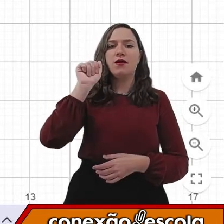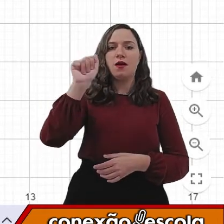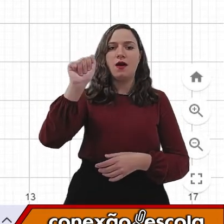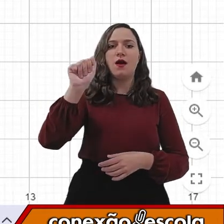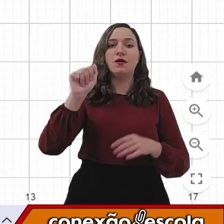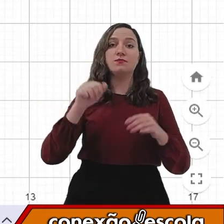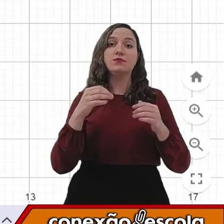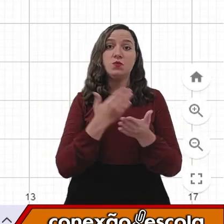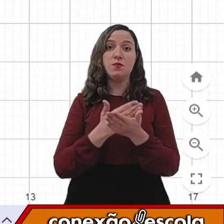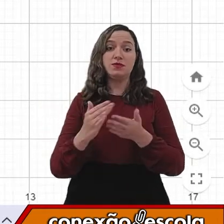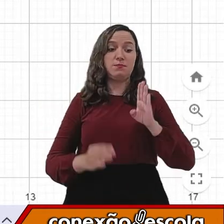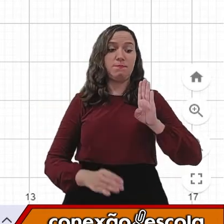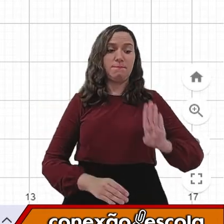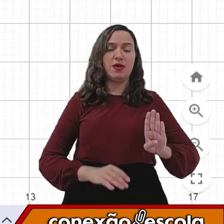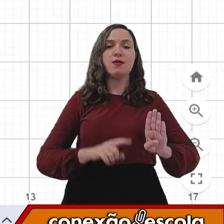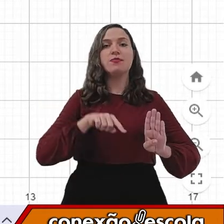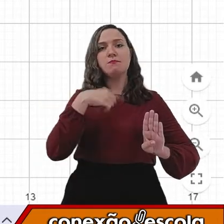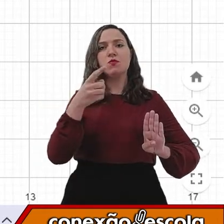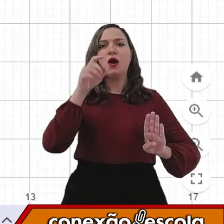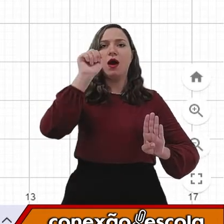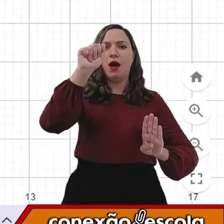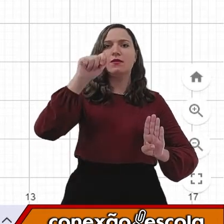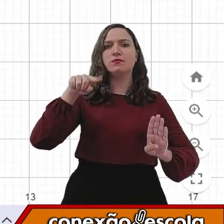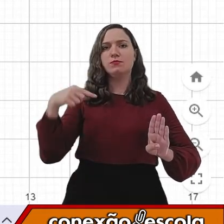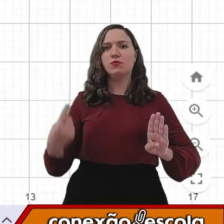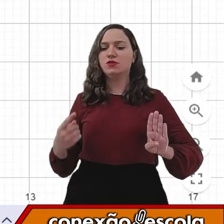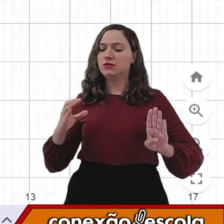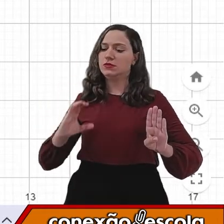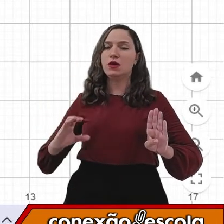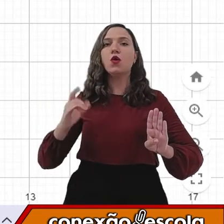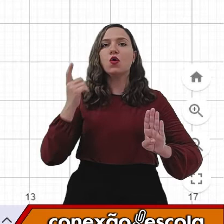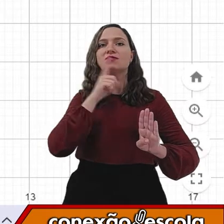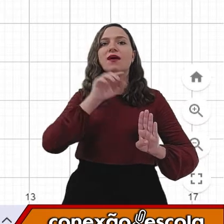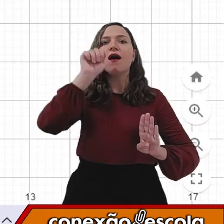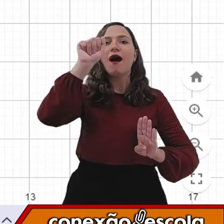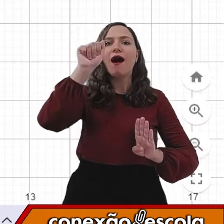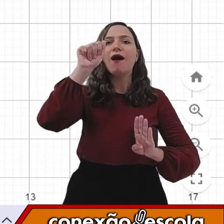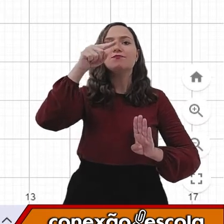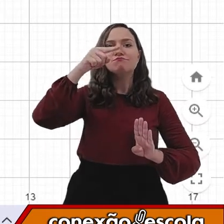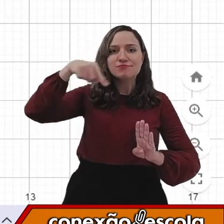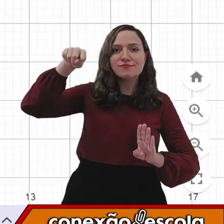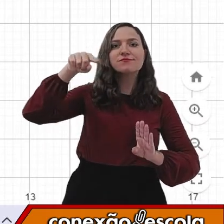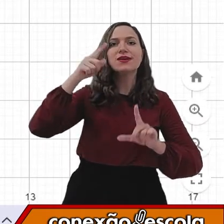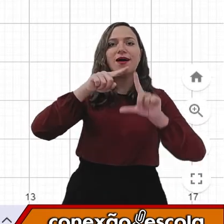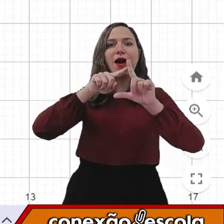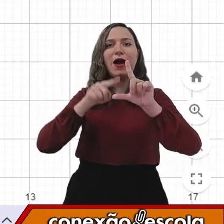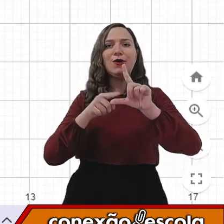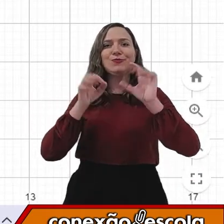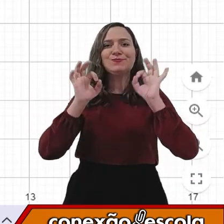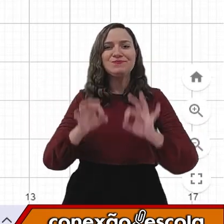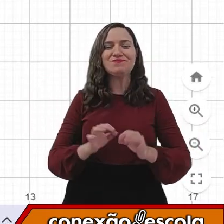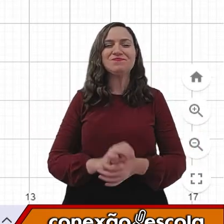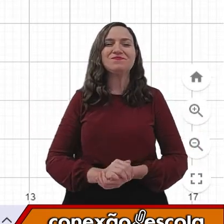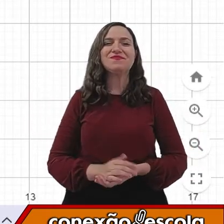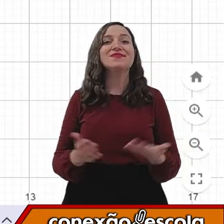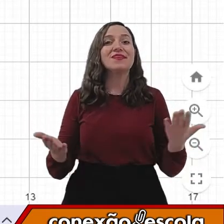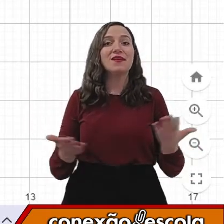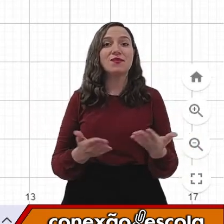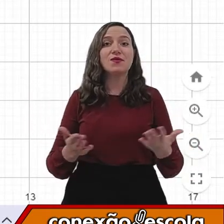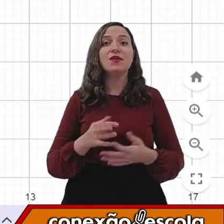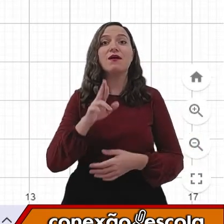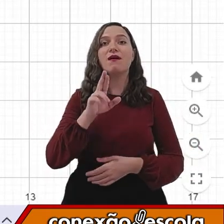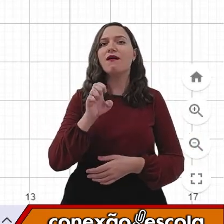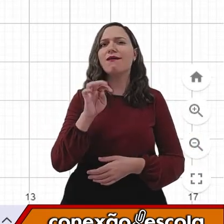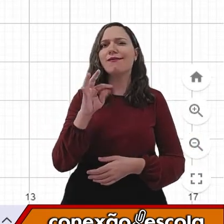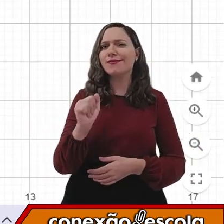C. Eu tenho o ângulo aqui. Se eu quero traçar a reta bissetriz, eu vou vir no ícone reta, venho aqui